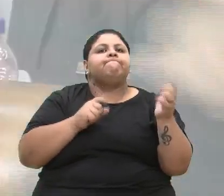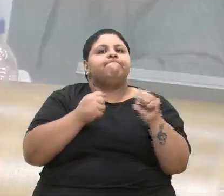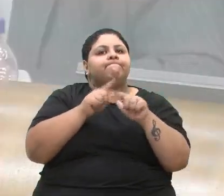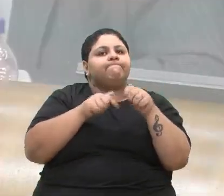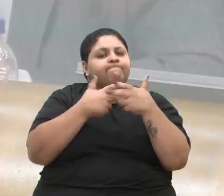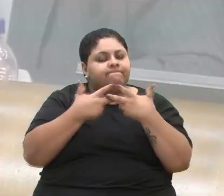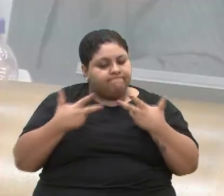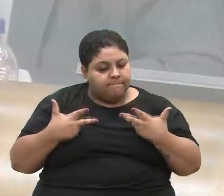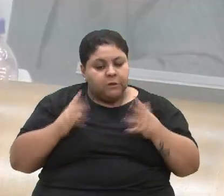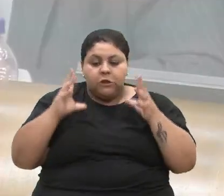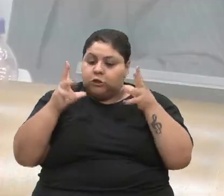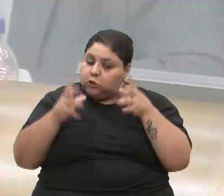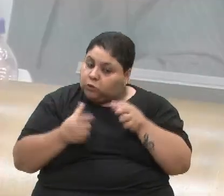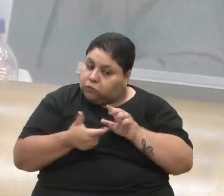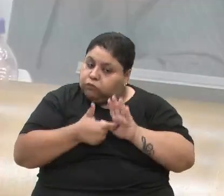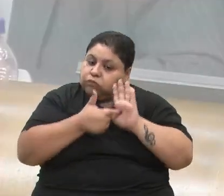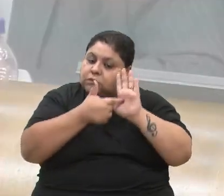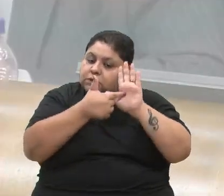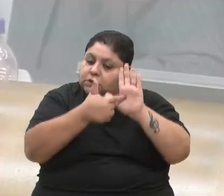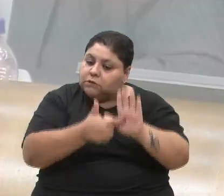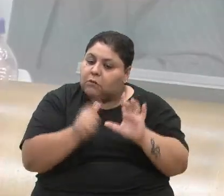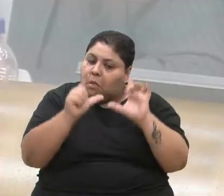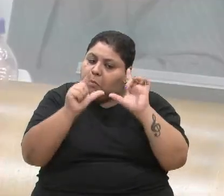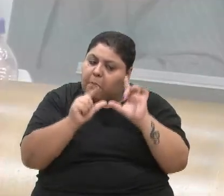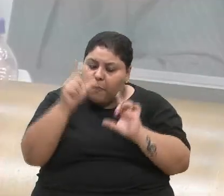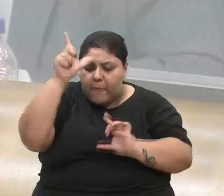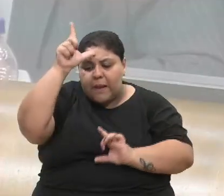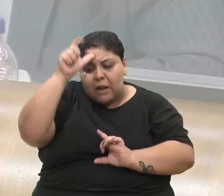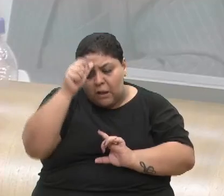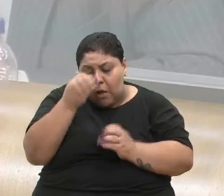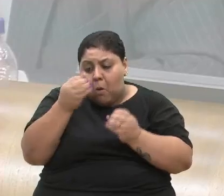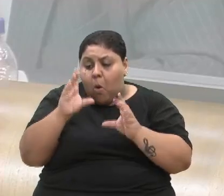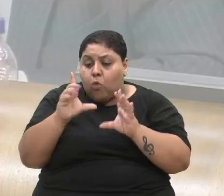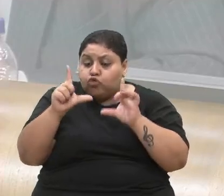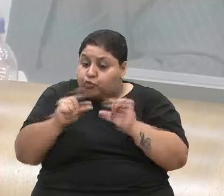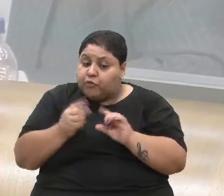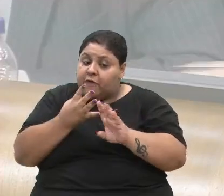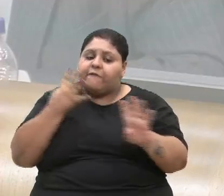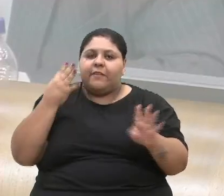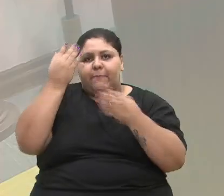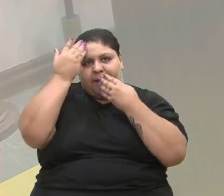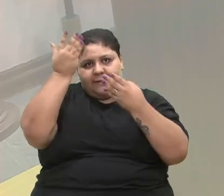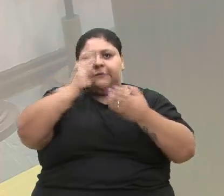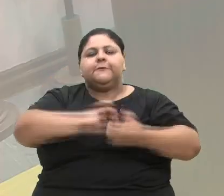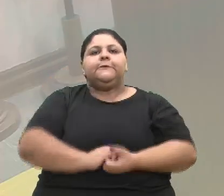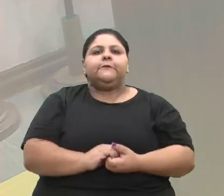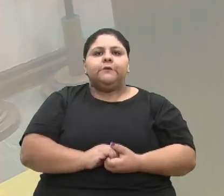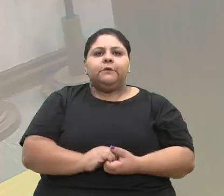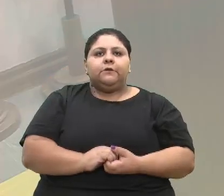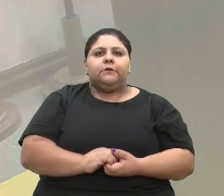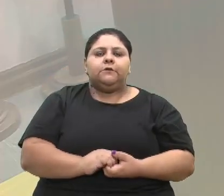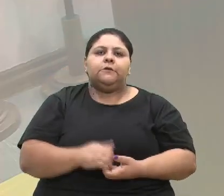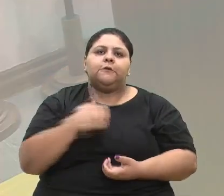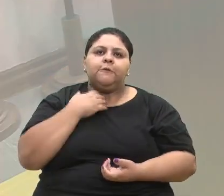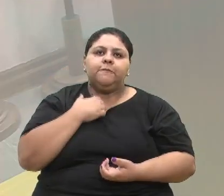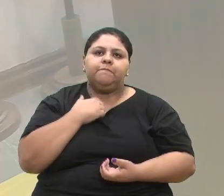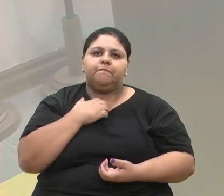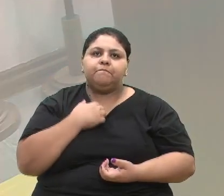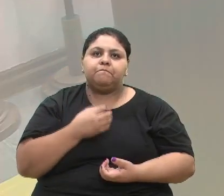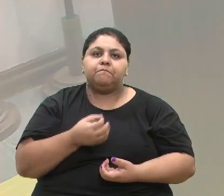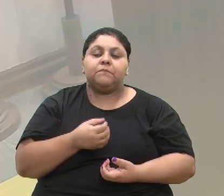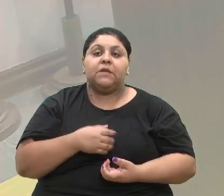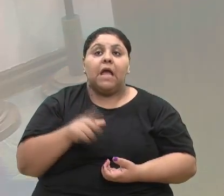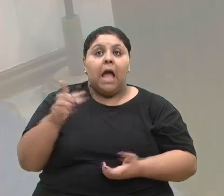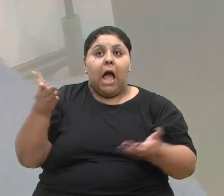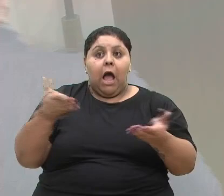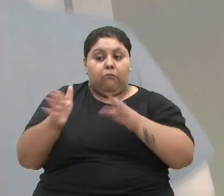elas ajudam a amenizar ou, quem sabe, até diminuir muito as filas. Obrigado. Valeu, obrigado, vereador Rafael. Bom, eu tenho um outro